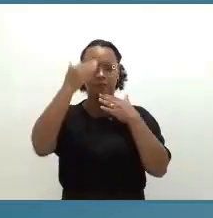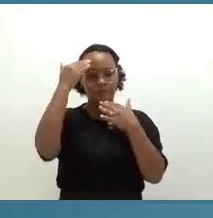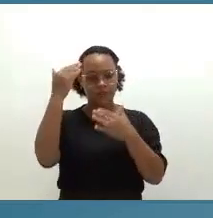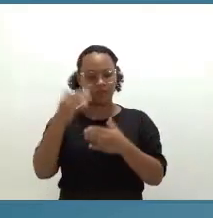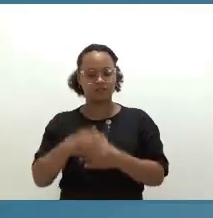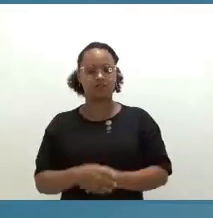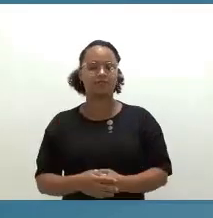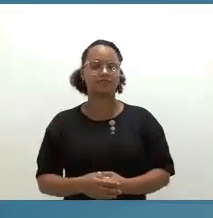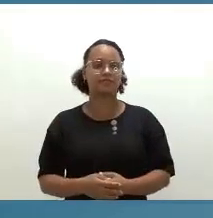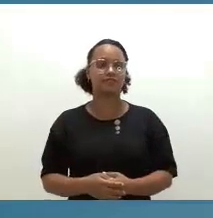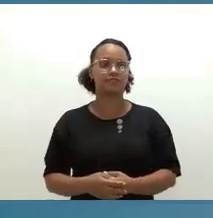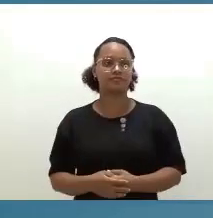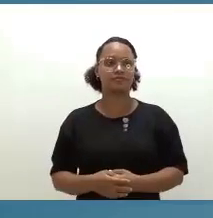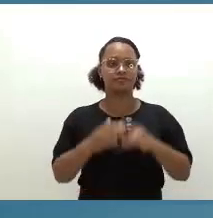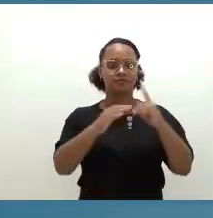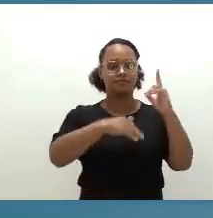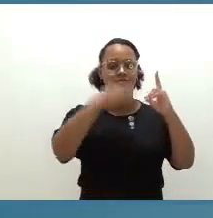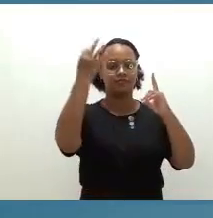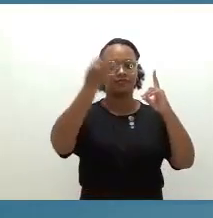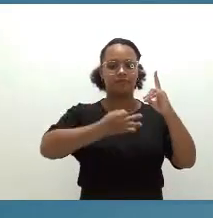desembargadora. Desembargadora Gleide.